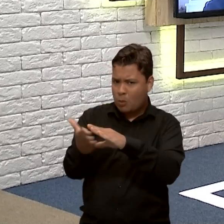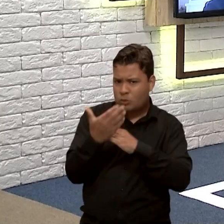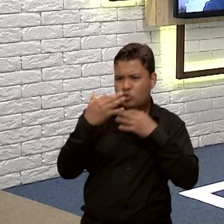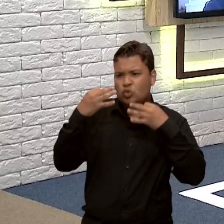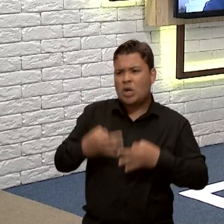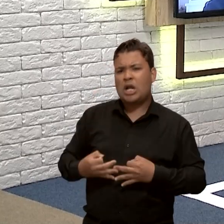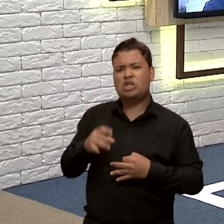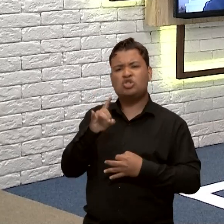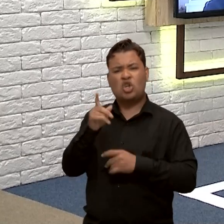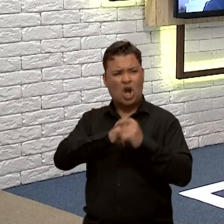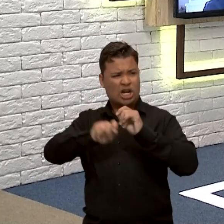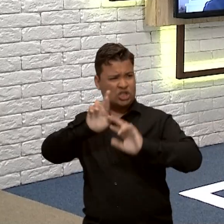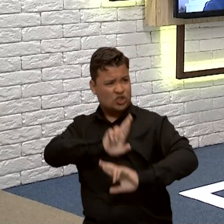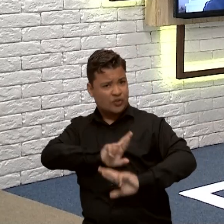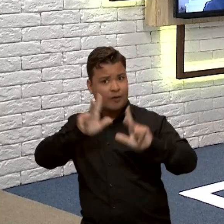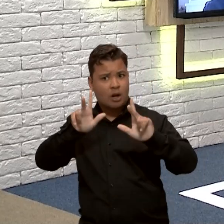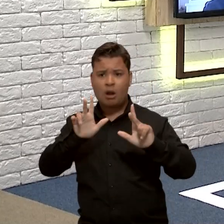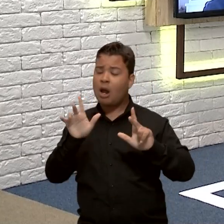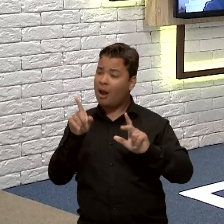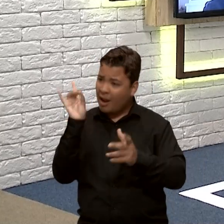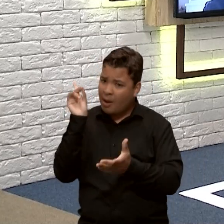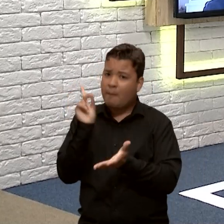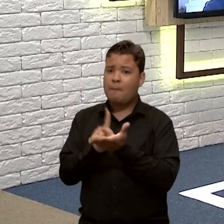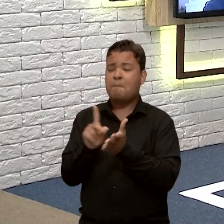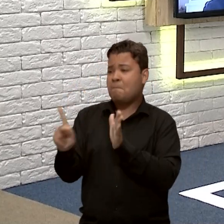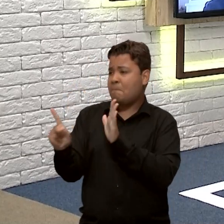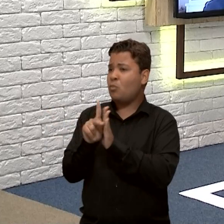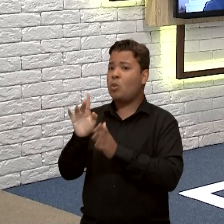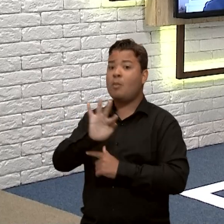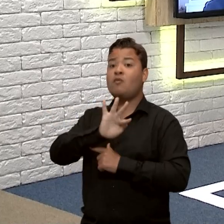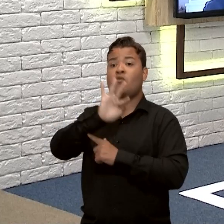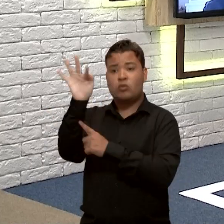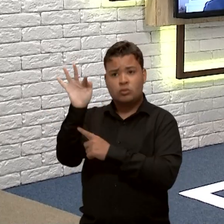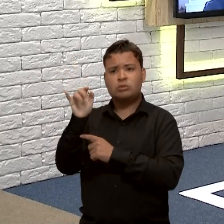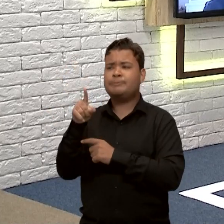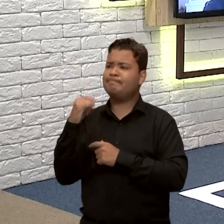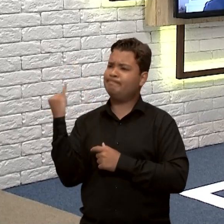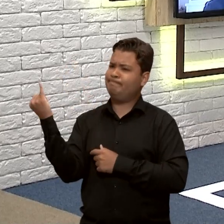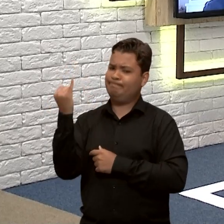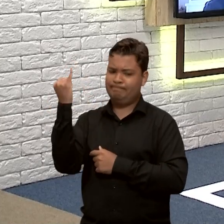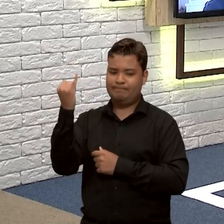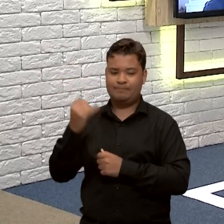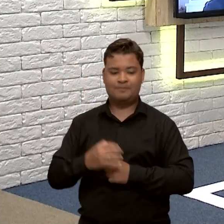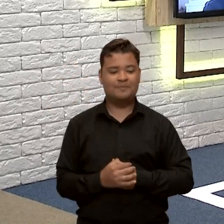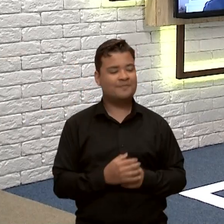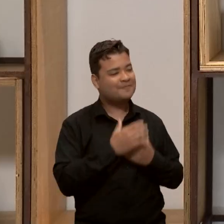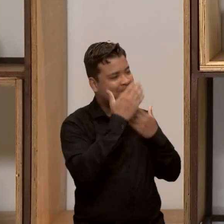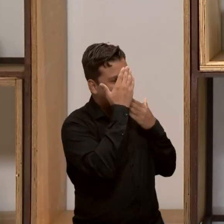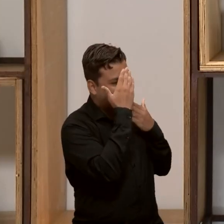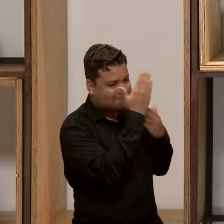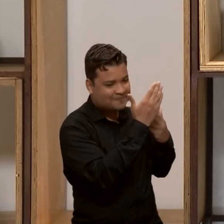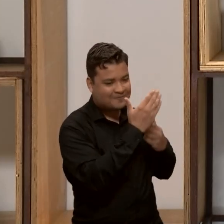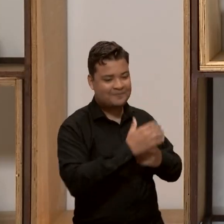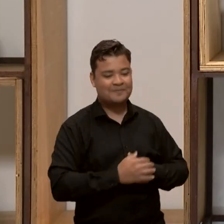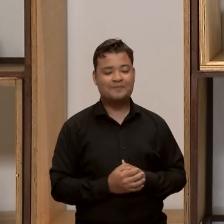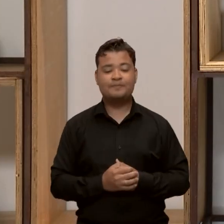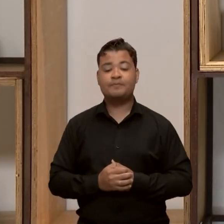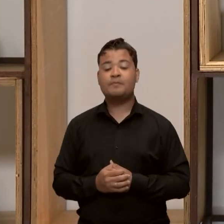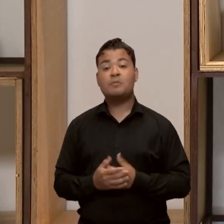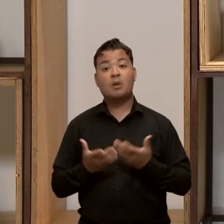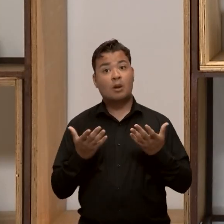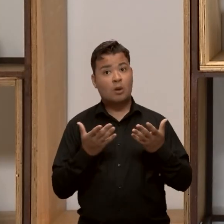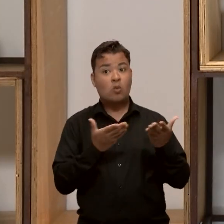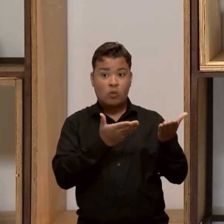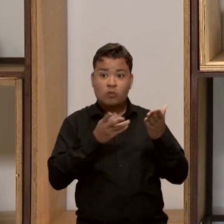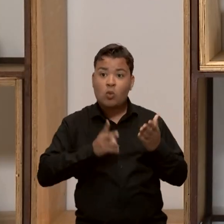diferente, mas é a economia do futuro e é uma economia muito valiosa. Obrigada. E eu te convido a continuar acompanhando